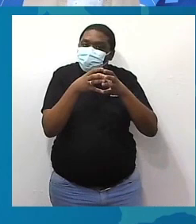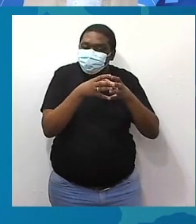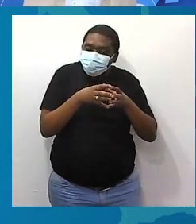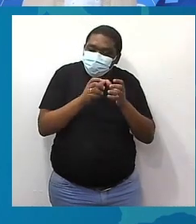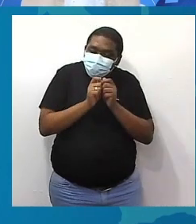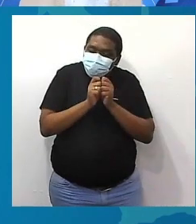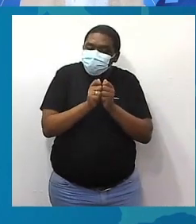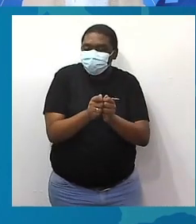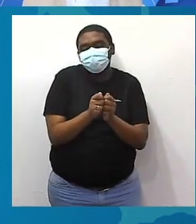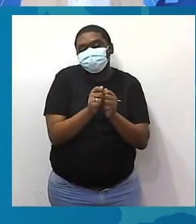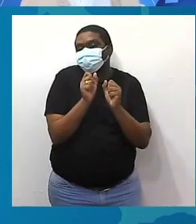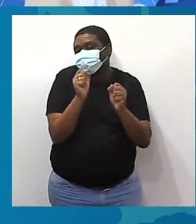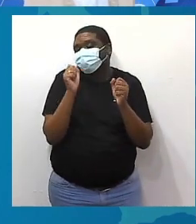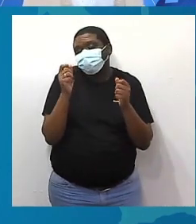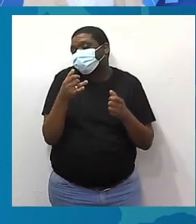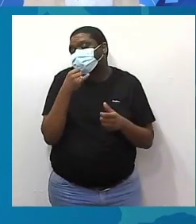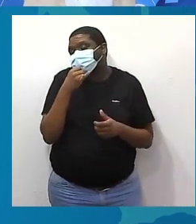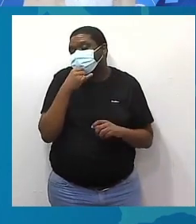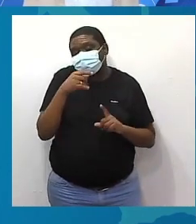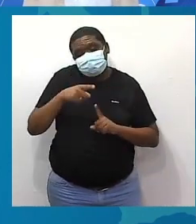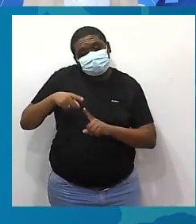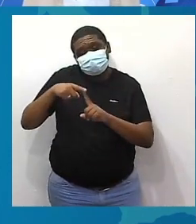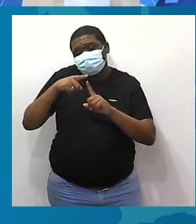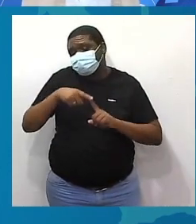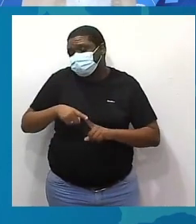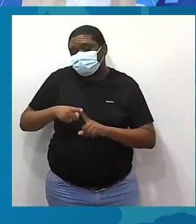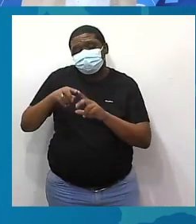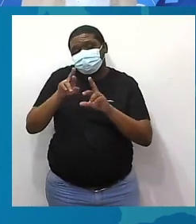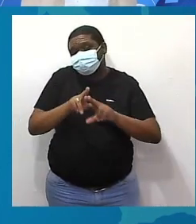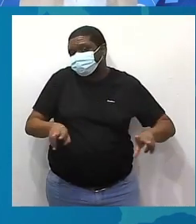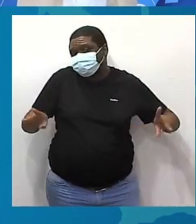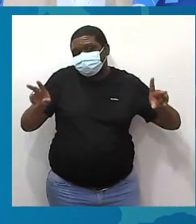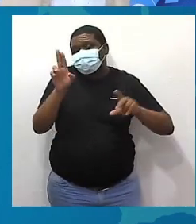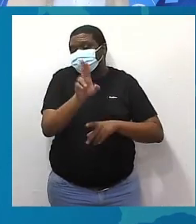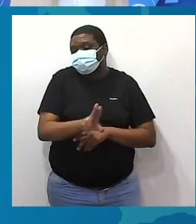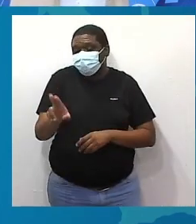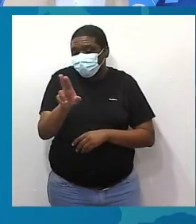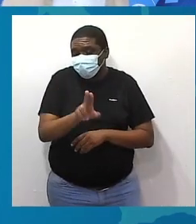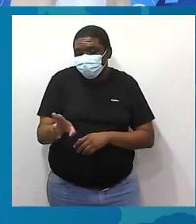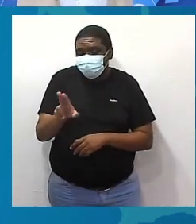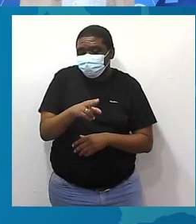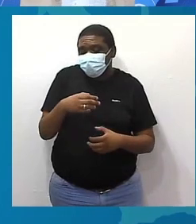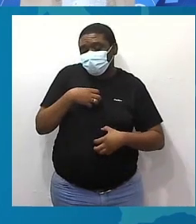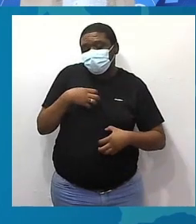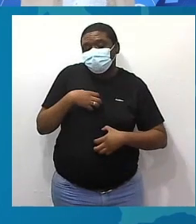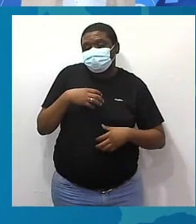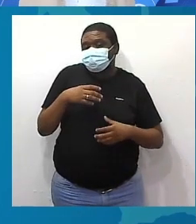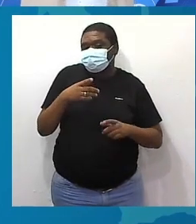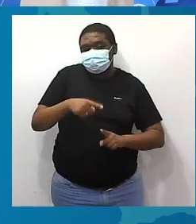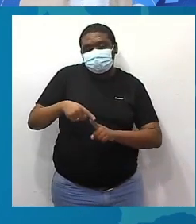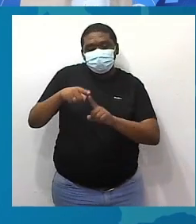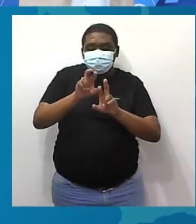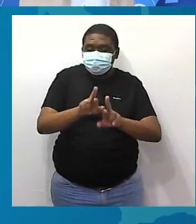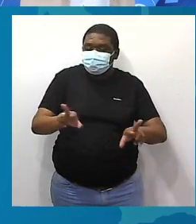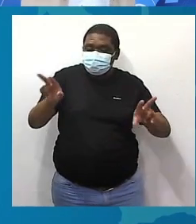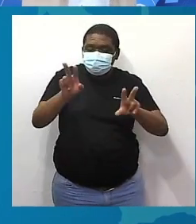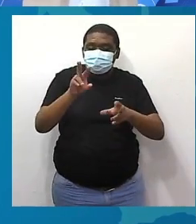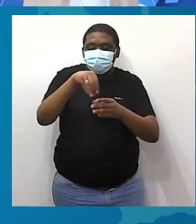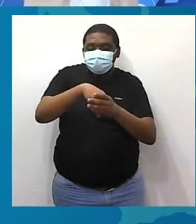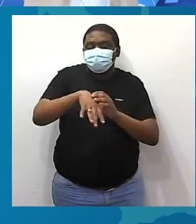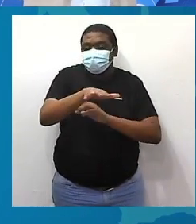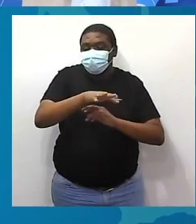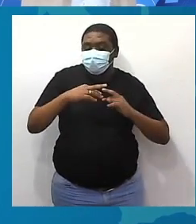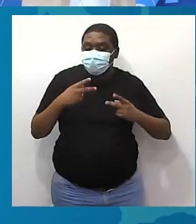podem ser encontradas na realidade em várias formas e utilizadas de diversas atividades humanas, principalmente